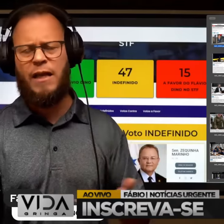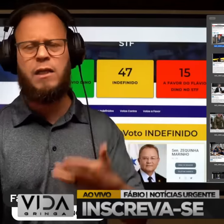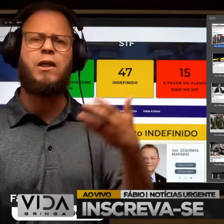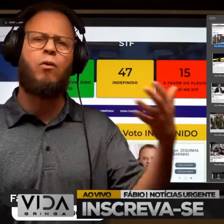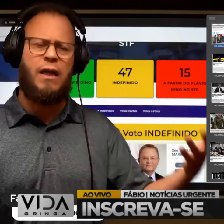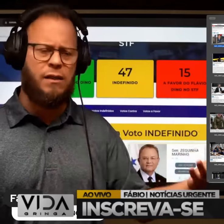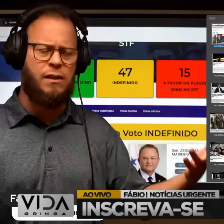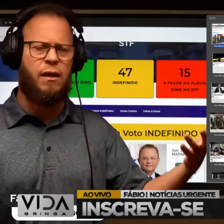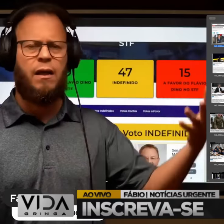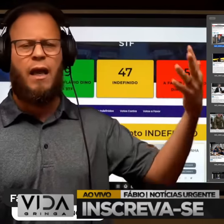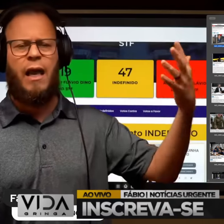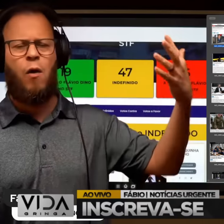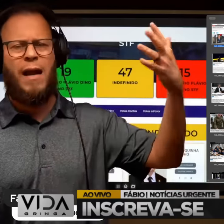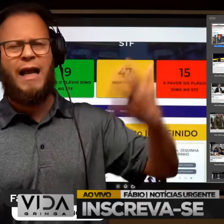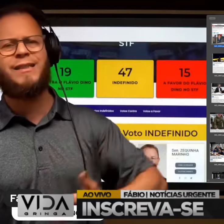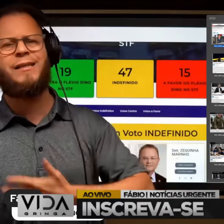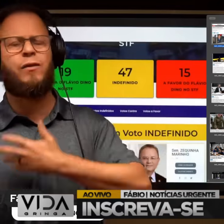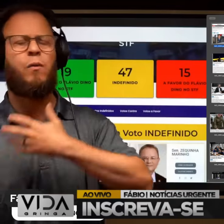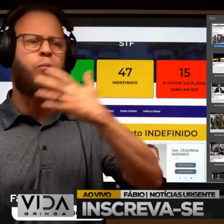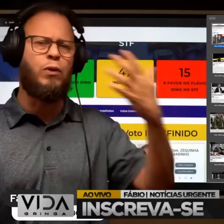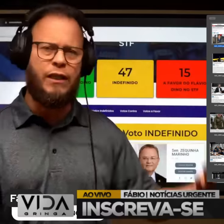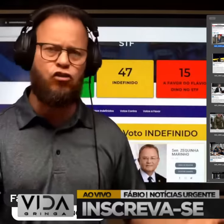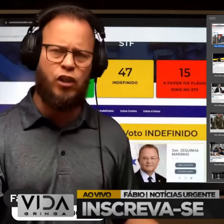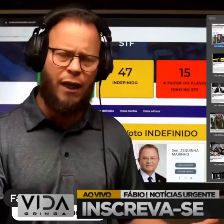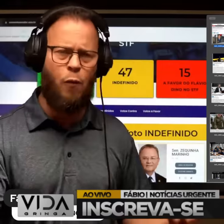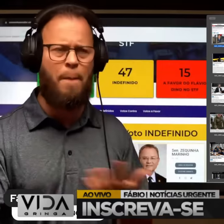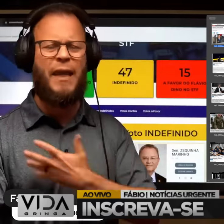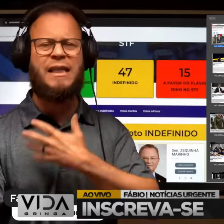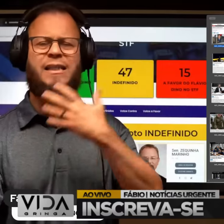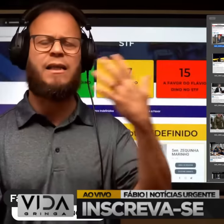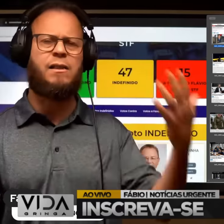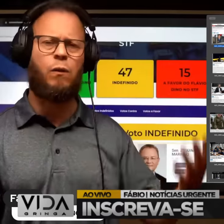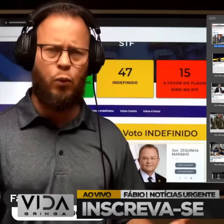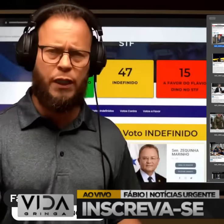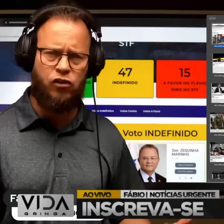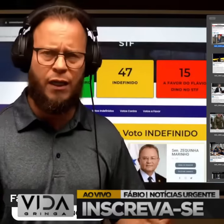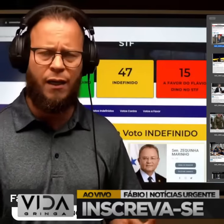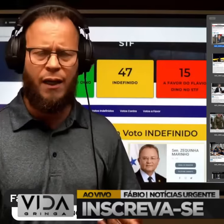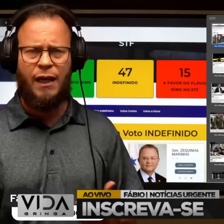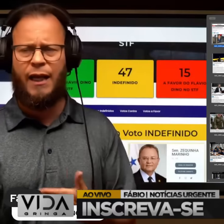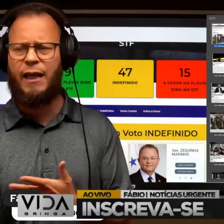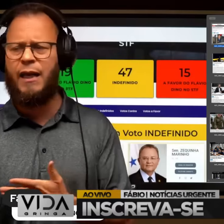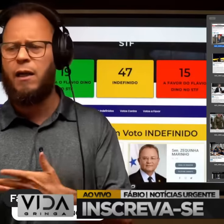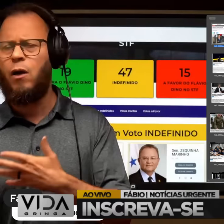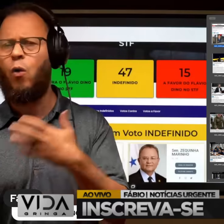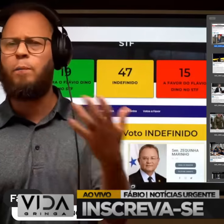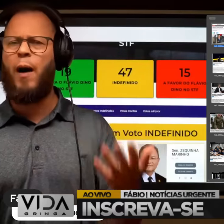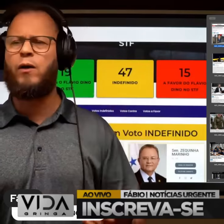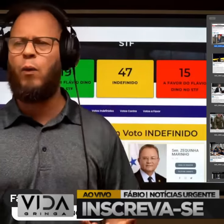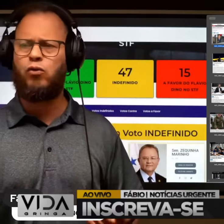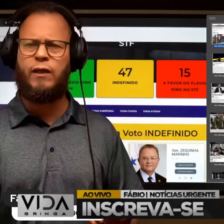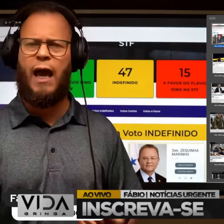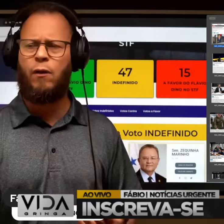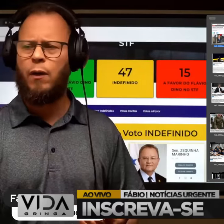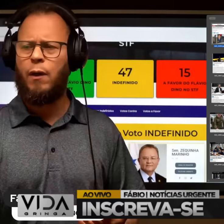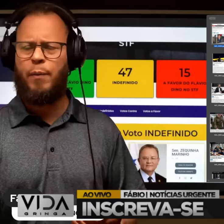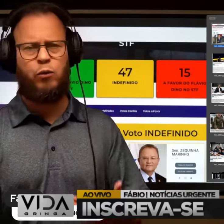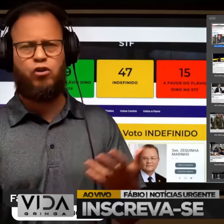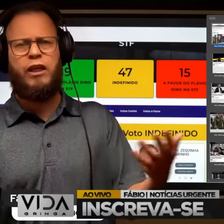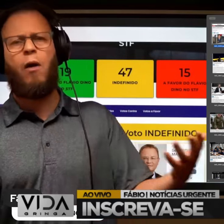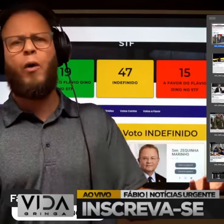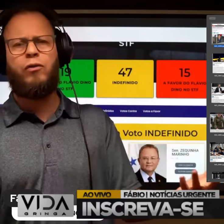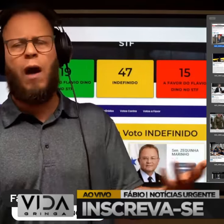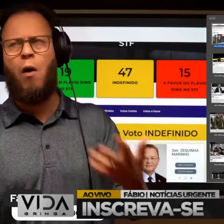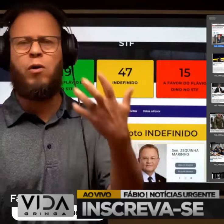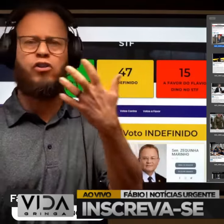uma ignorância, é uma cassação política, é uma perseguição política querer culpar o Bolsonaro pelo